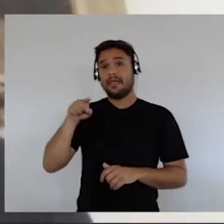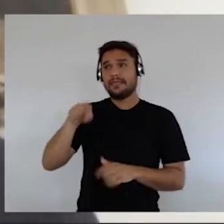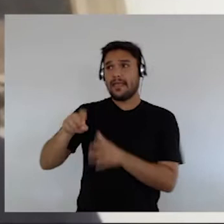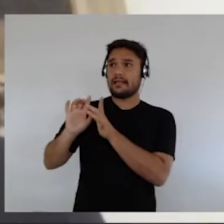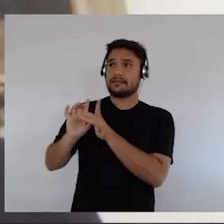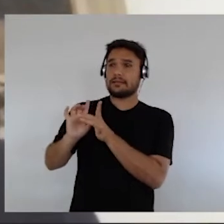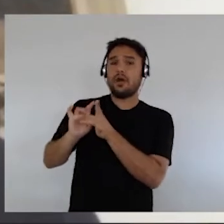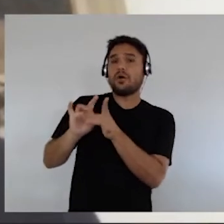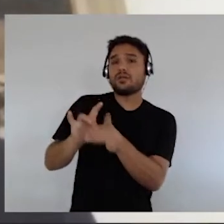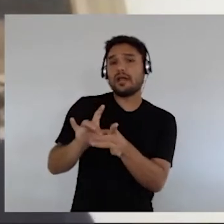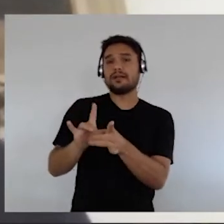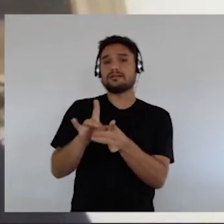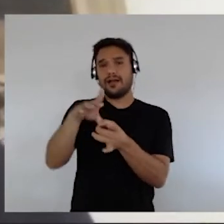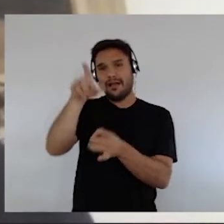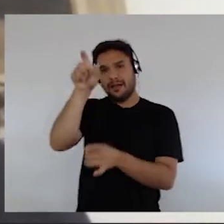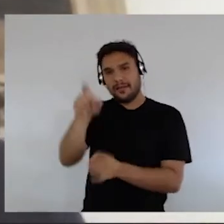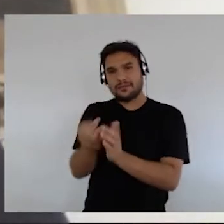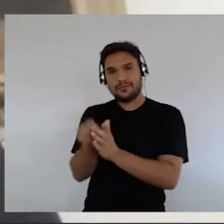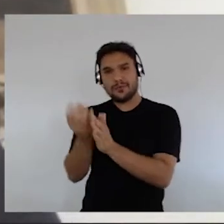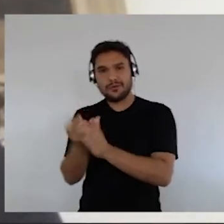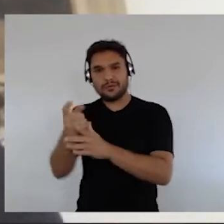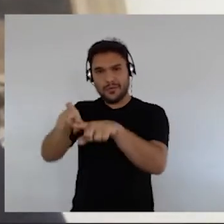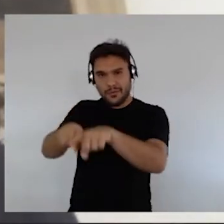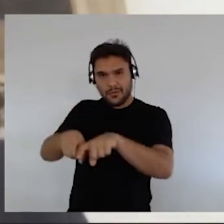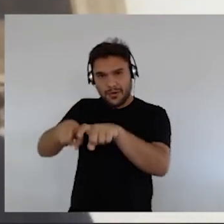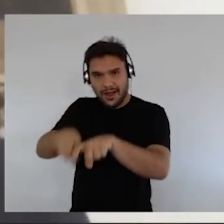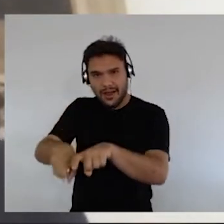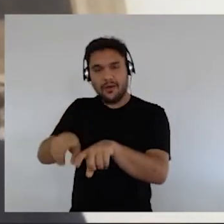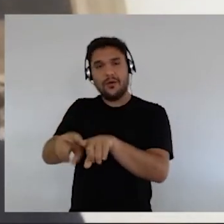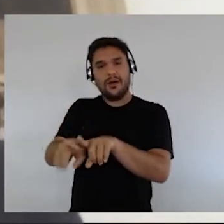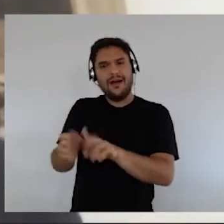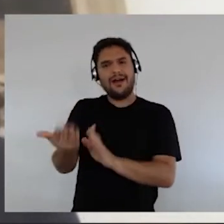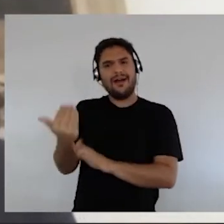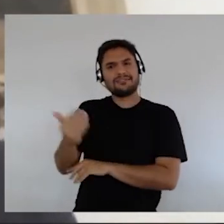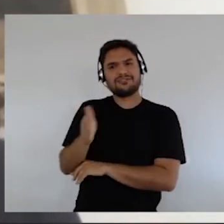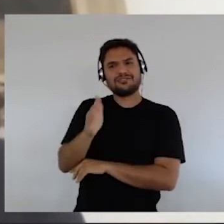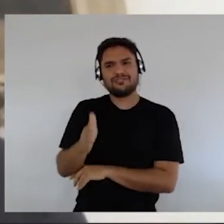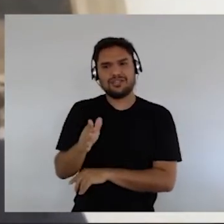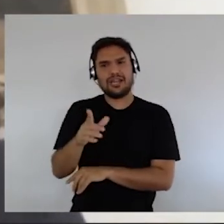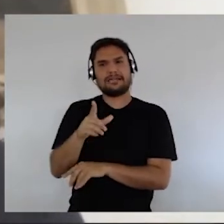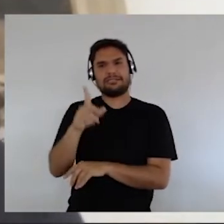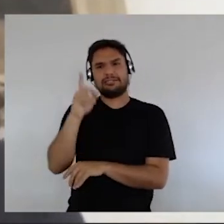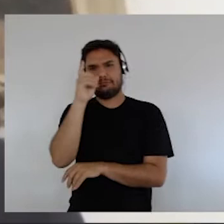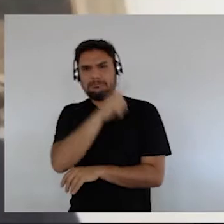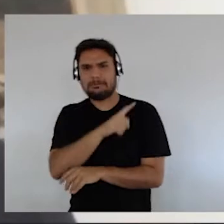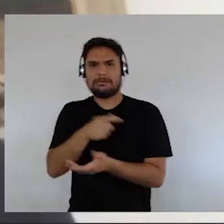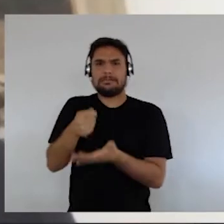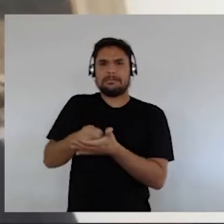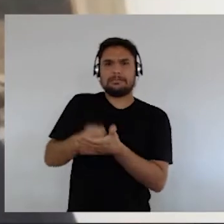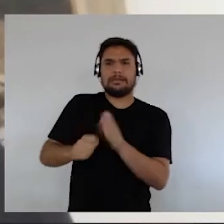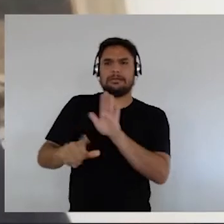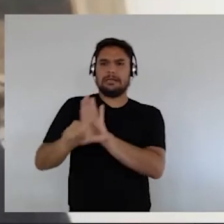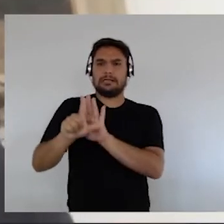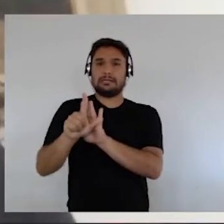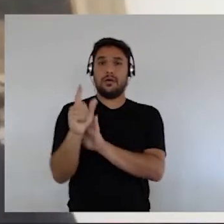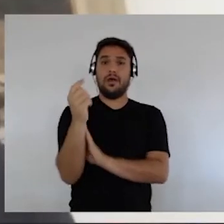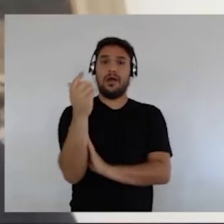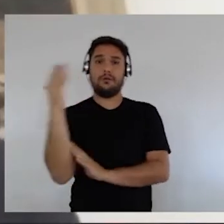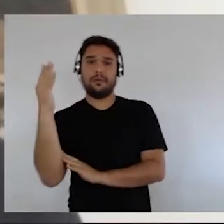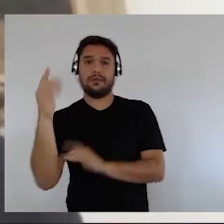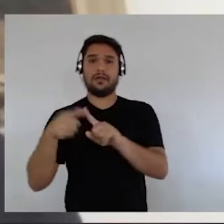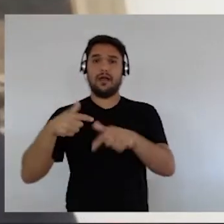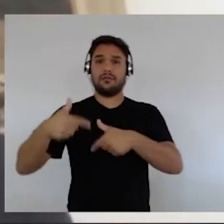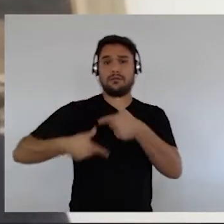o produtor rural integrado e o agente integrador, que já tinham de lidar com a complexa e exigente legislação ambiental,